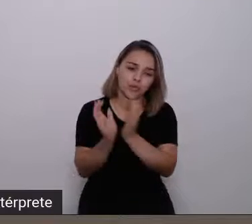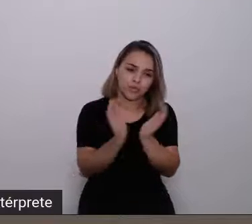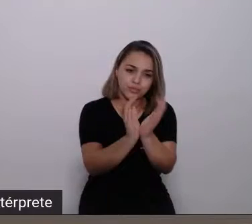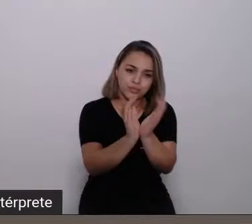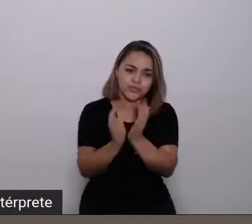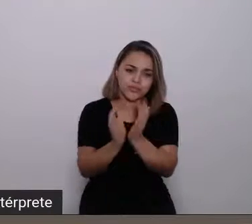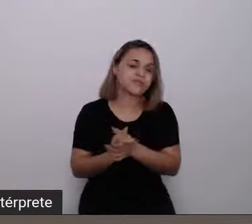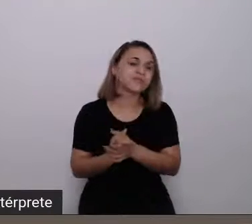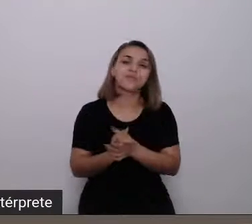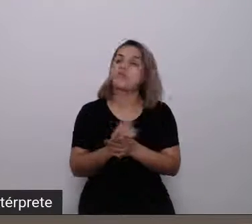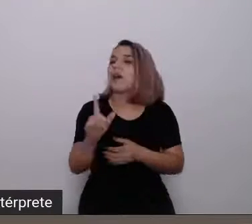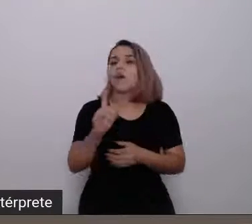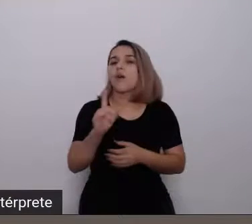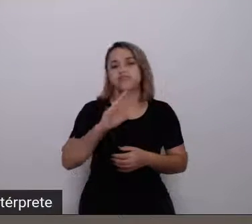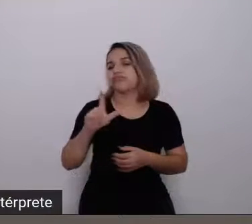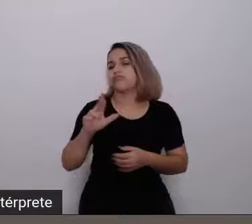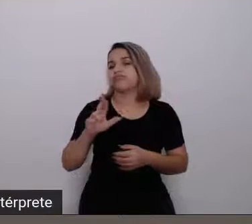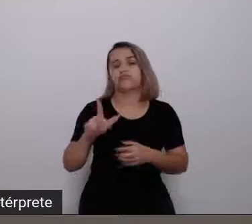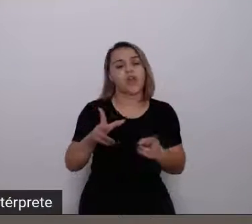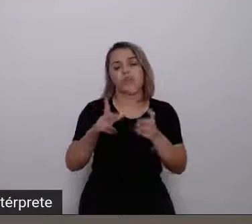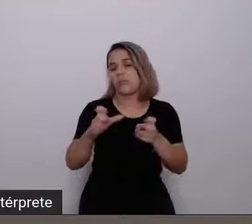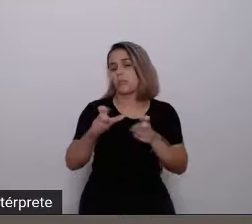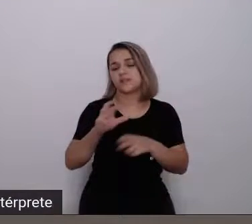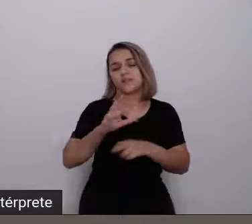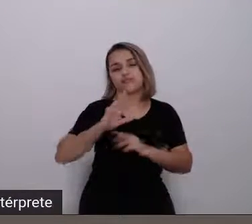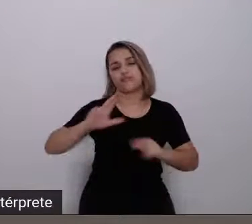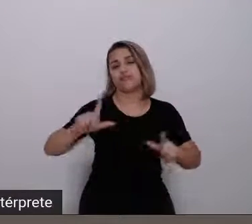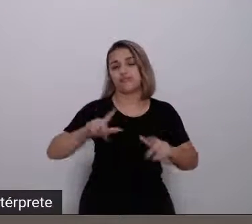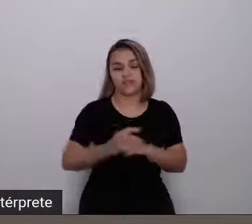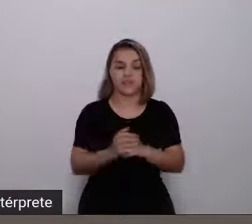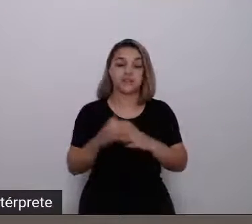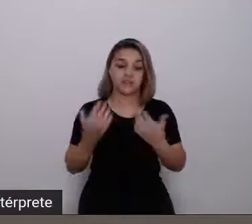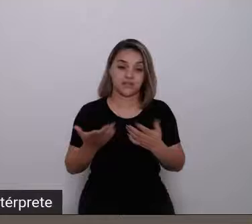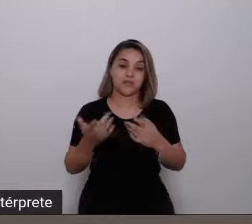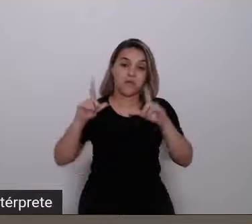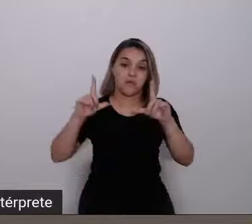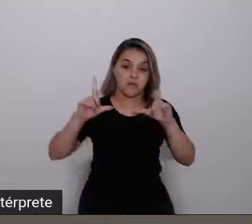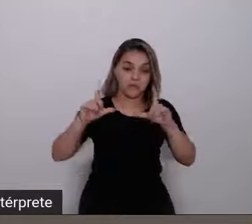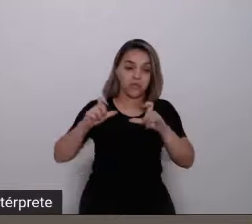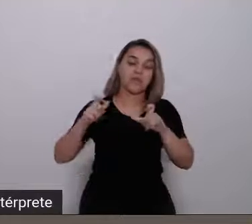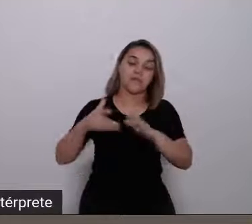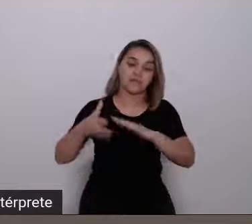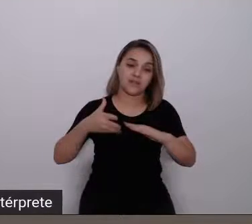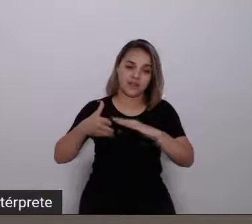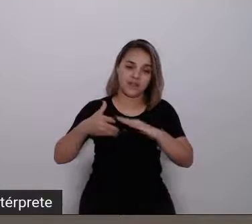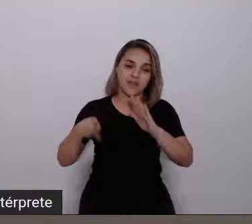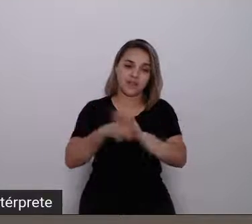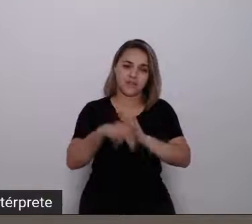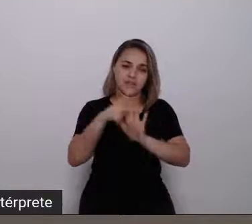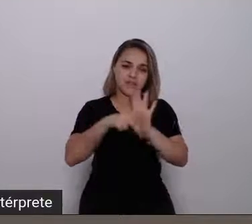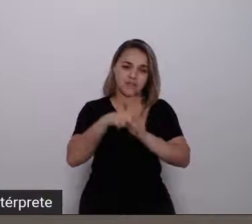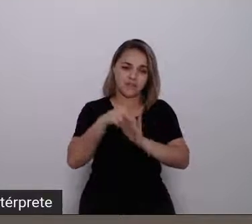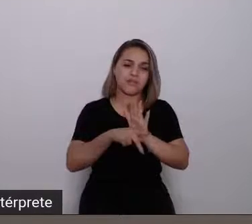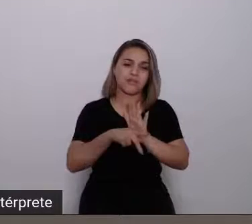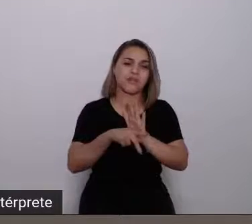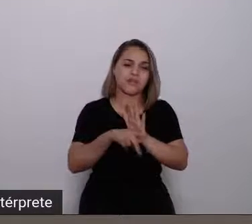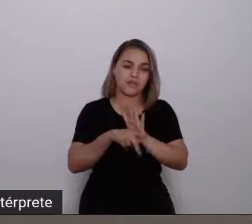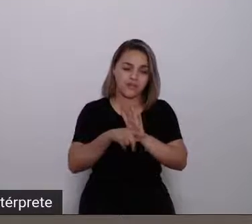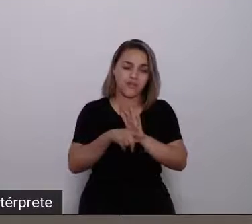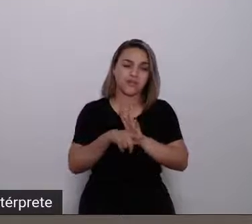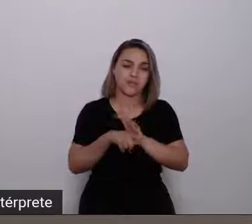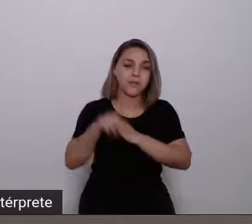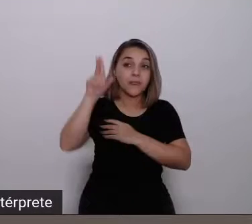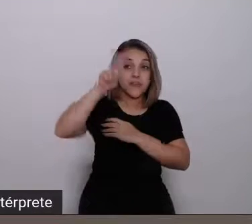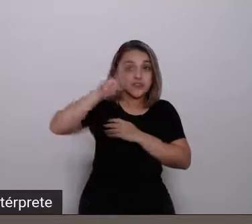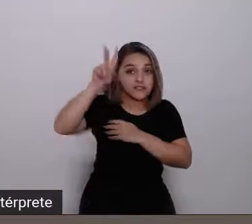forma. Assim, em relação à fotografia moderna, que é um problema da fotografia moderna, da institucionalização da fotografia moderna, da historiografia da fotografia moderna,